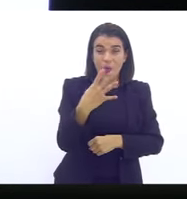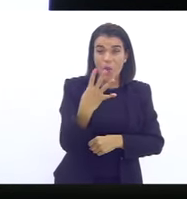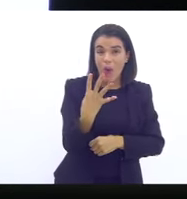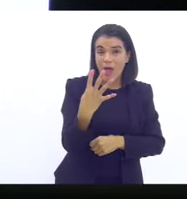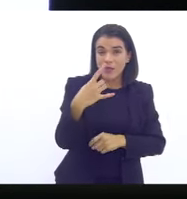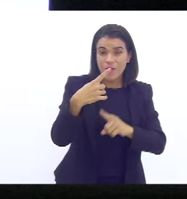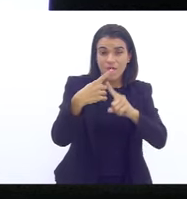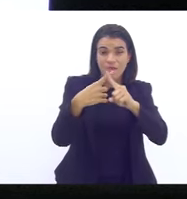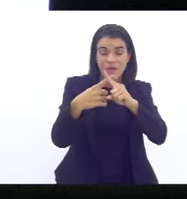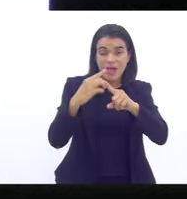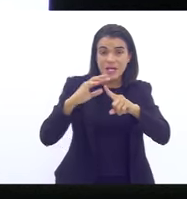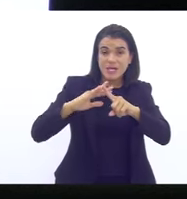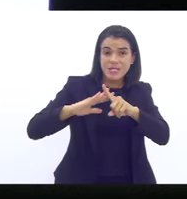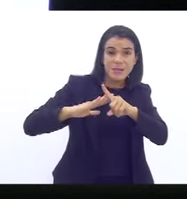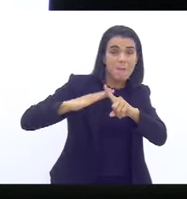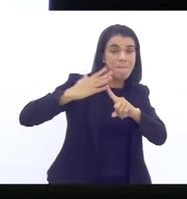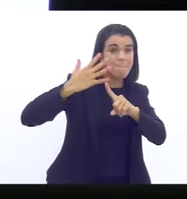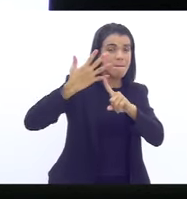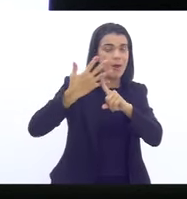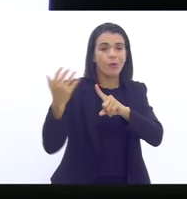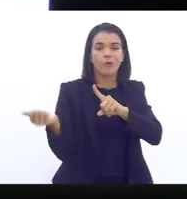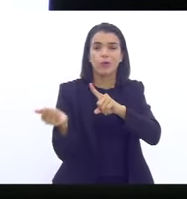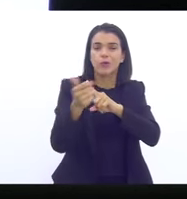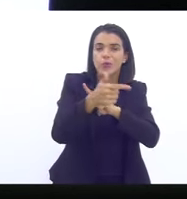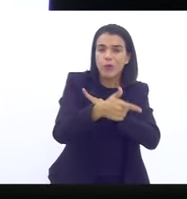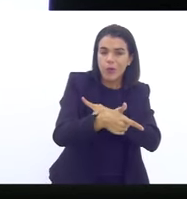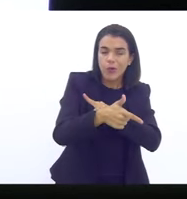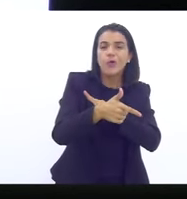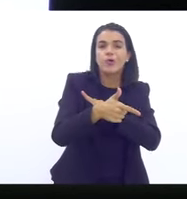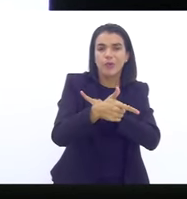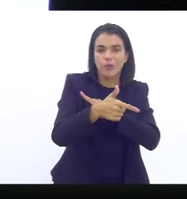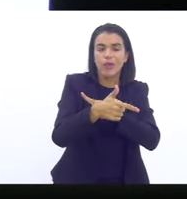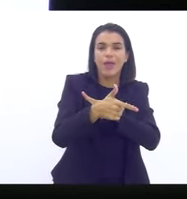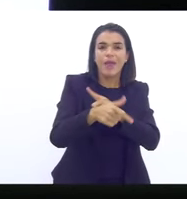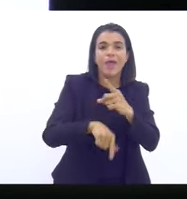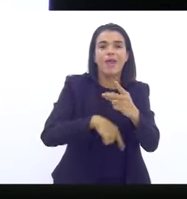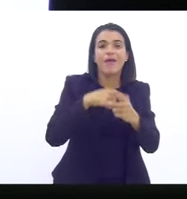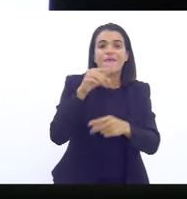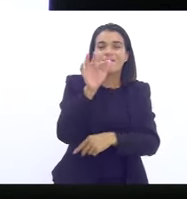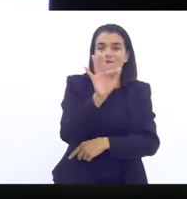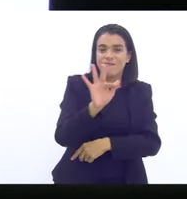4 vezes maior do que o evento que vivenciamos em